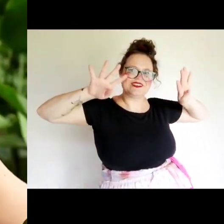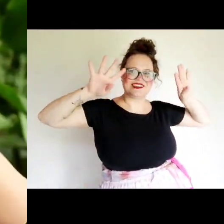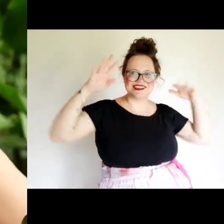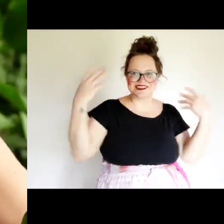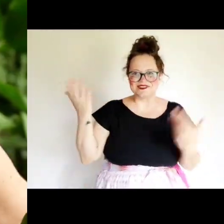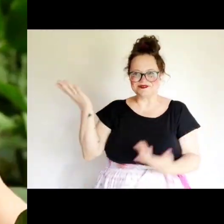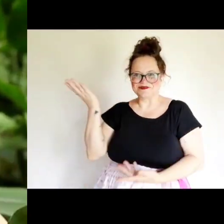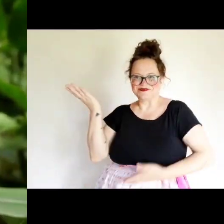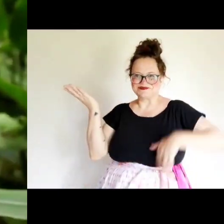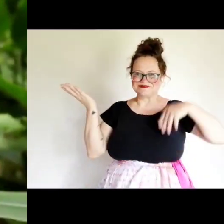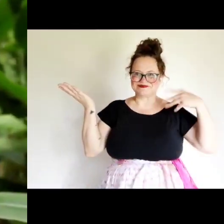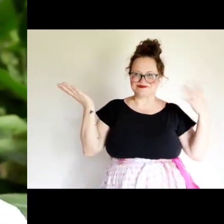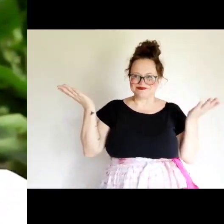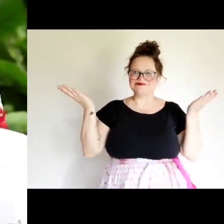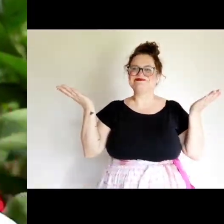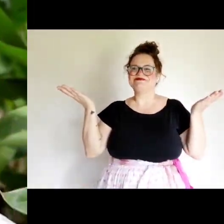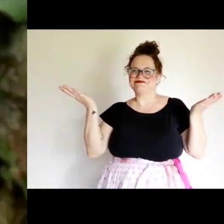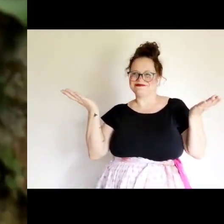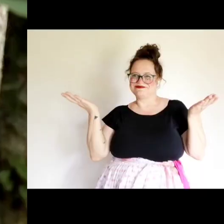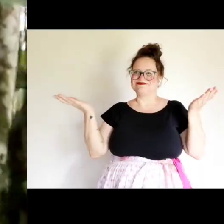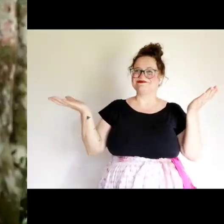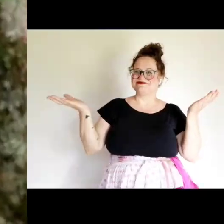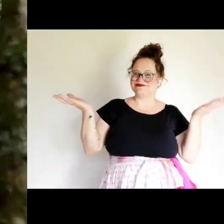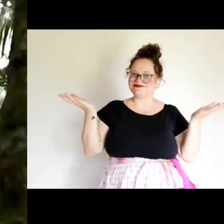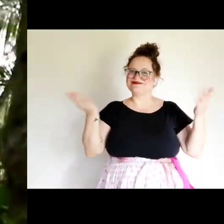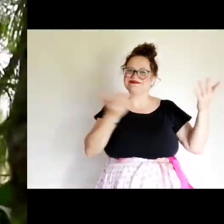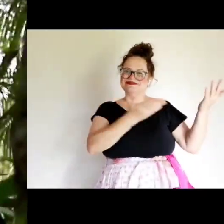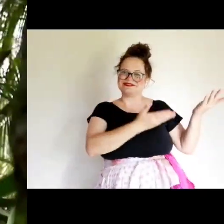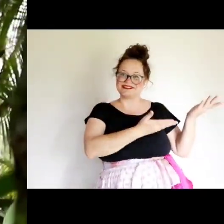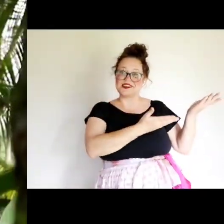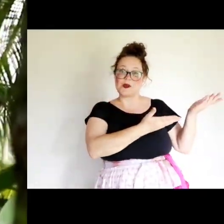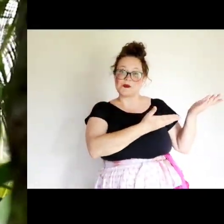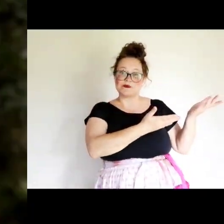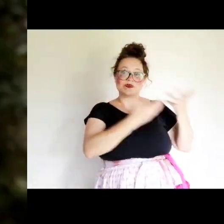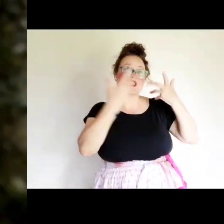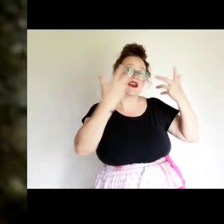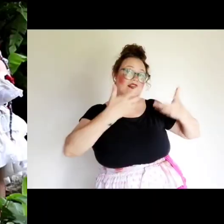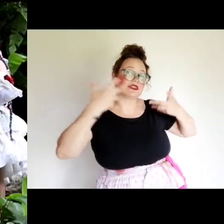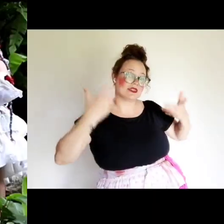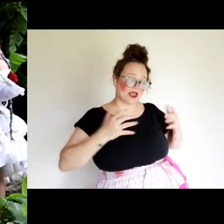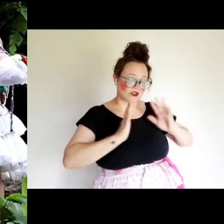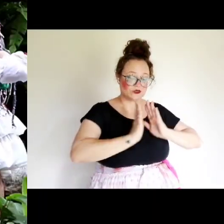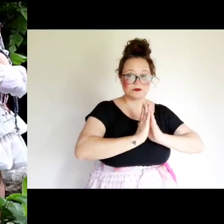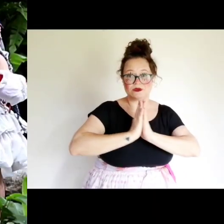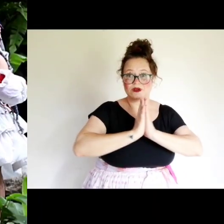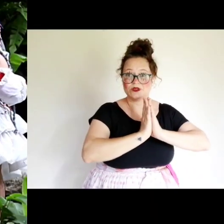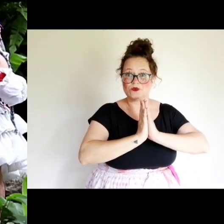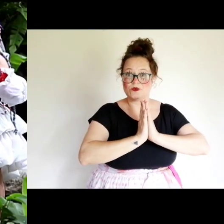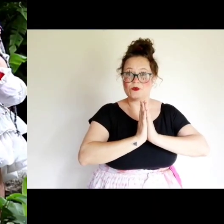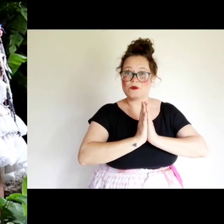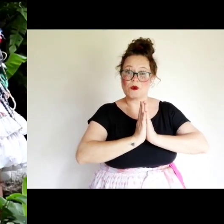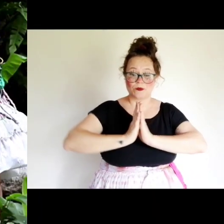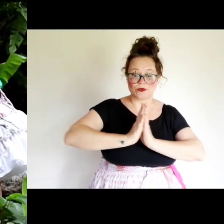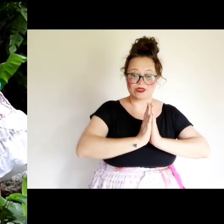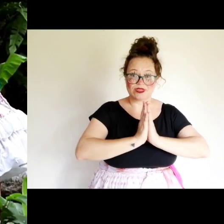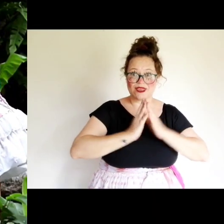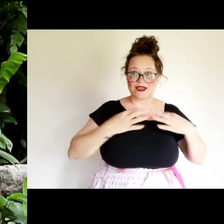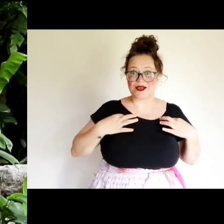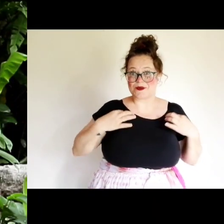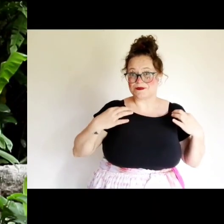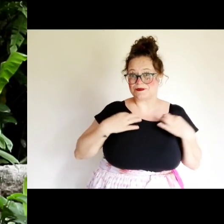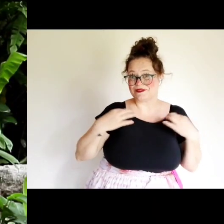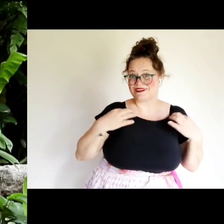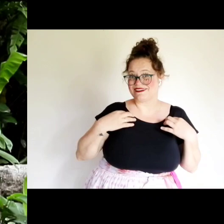fatos imaginários. Humília, Humília, Humília. Drag de pano, boneca de pano.